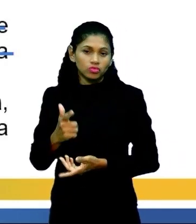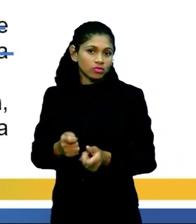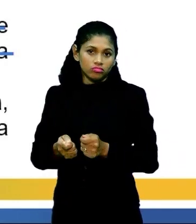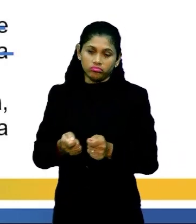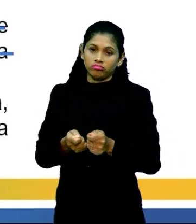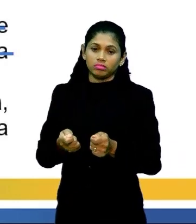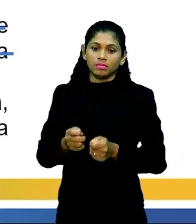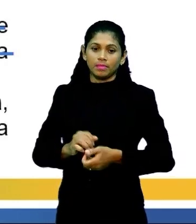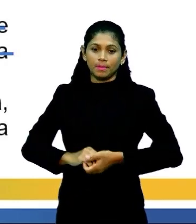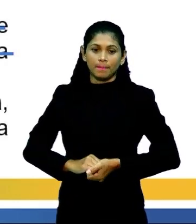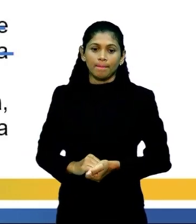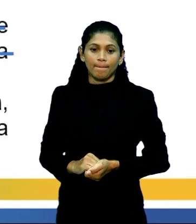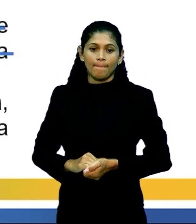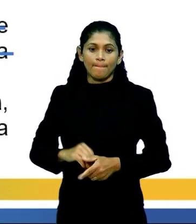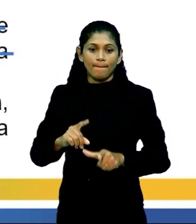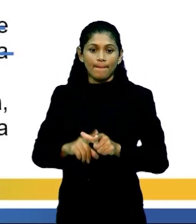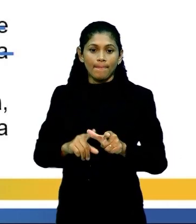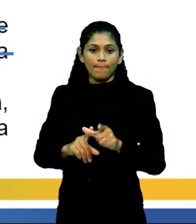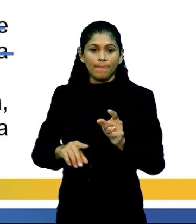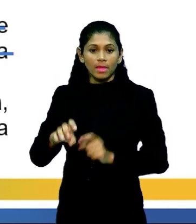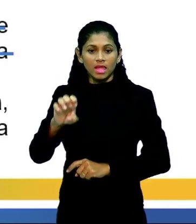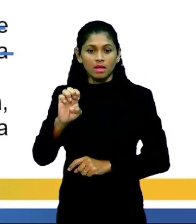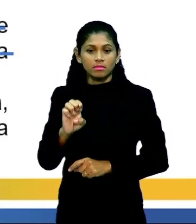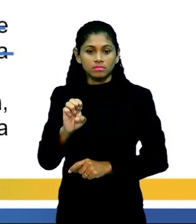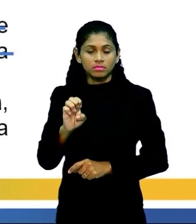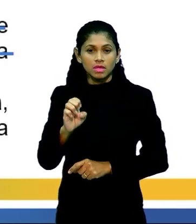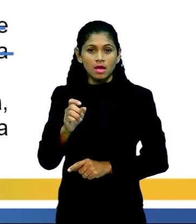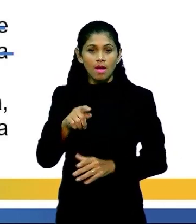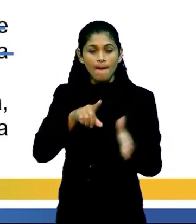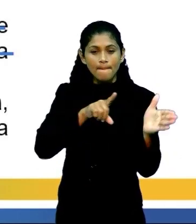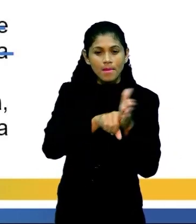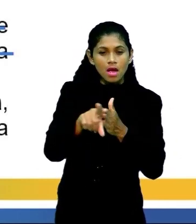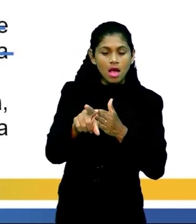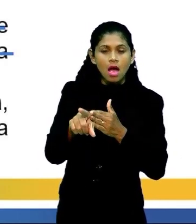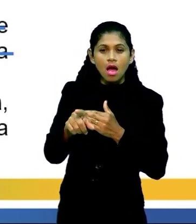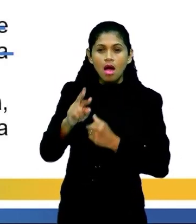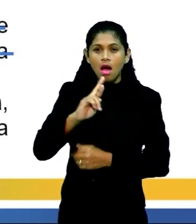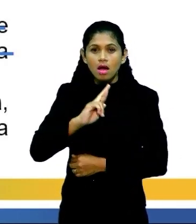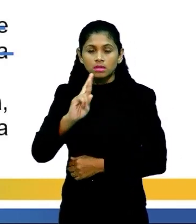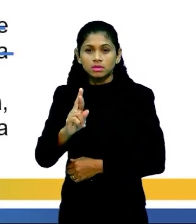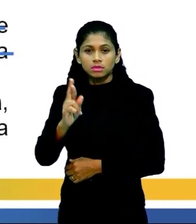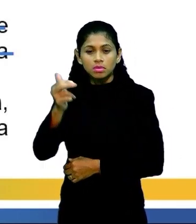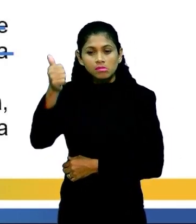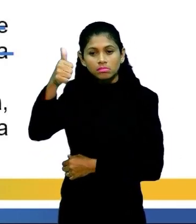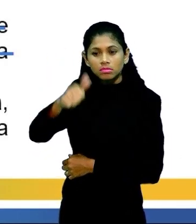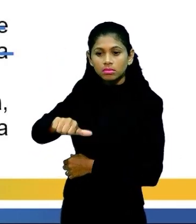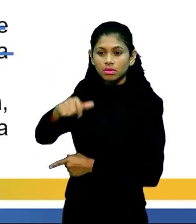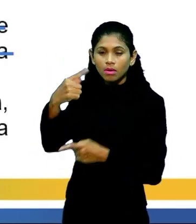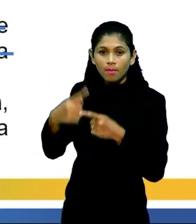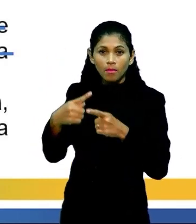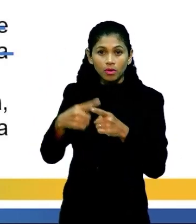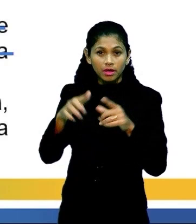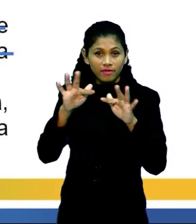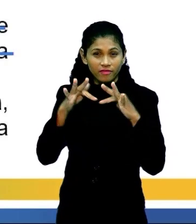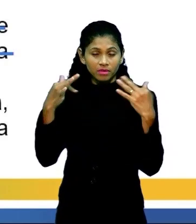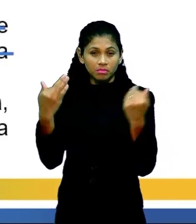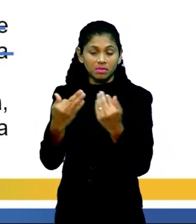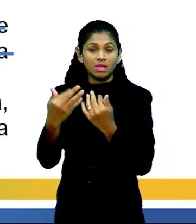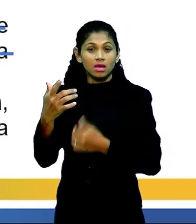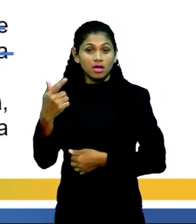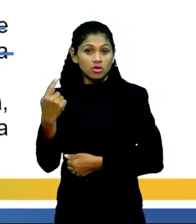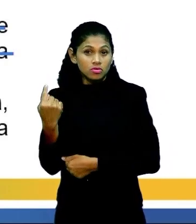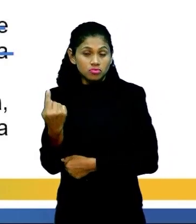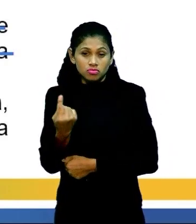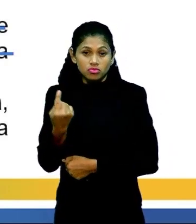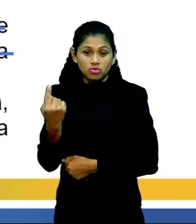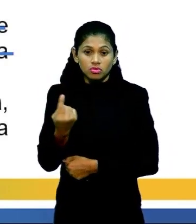permaneceu, a pergunta é respondida de forma negativa, pois uma família sozinha não consegue proteger suas crianças, de